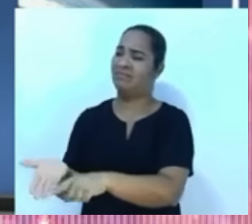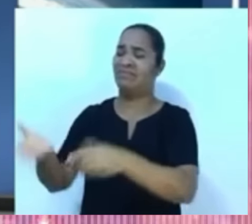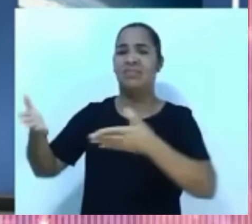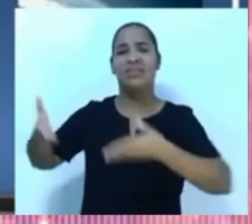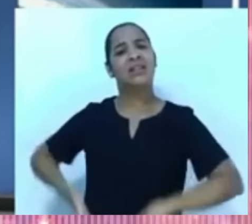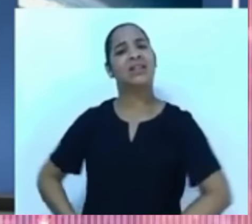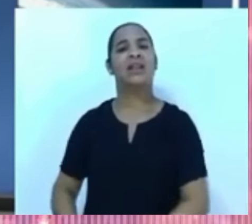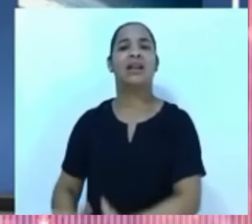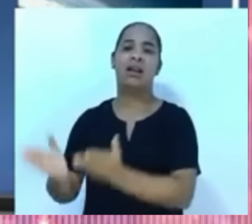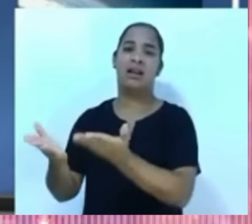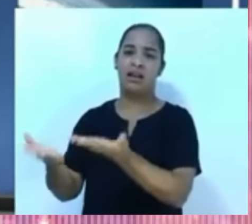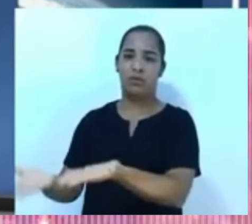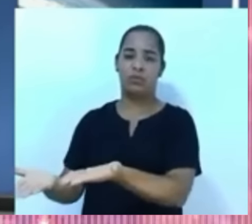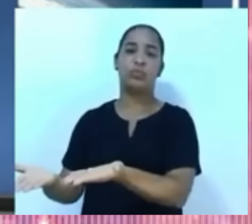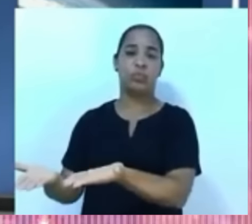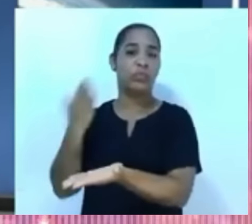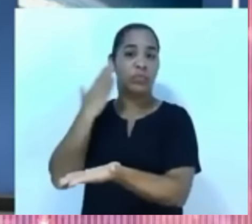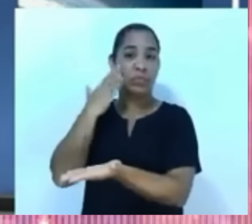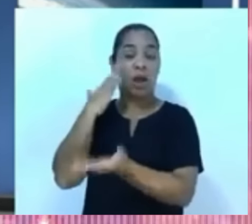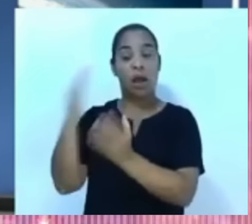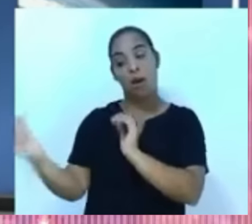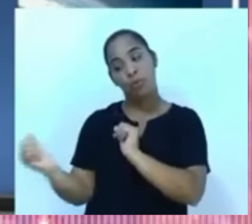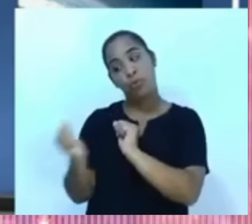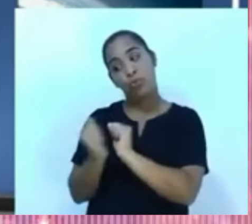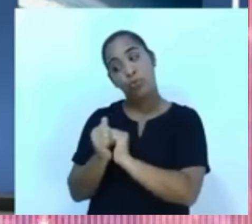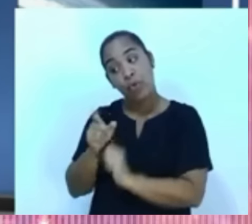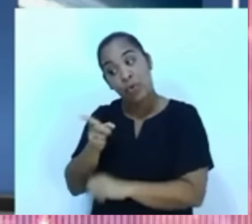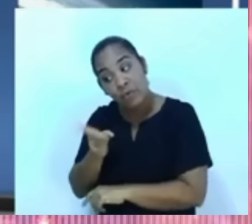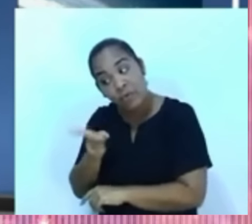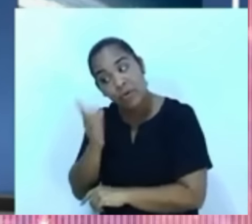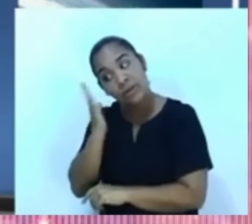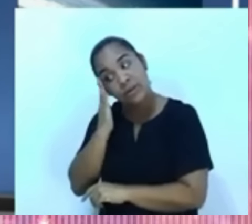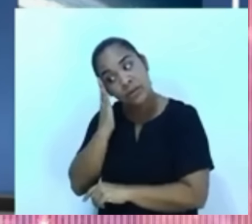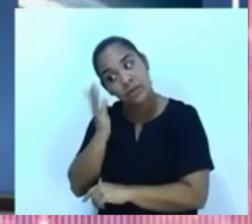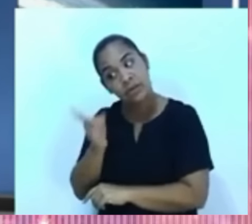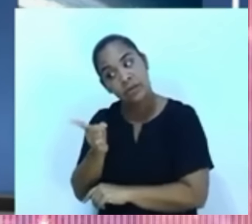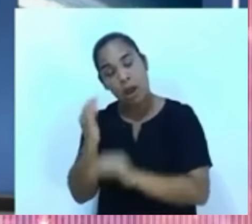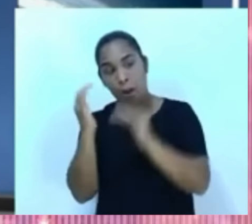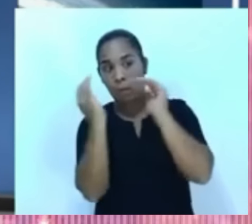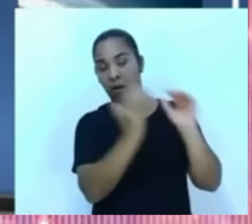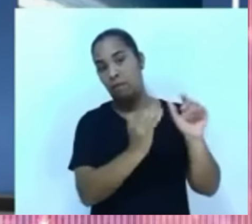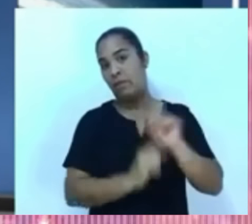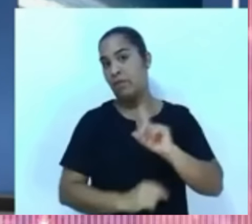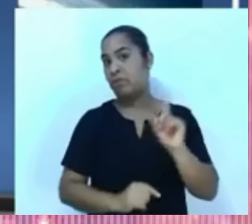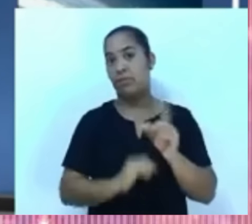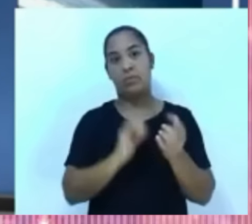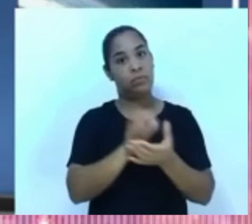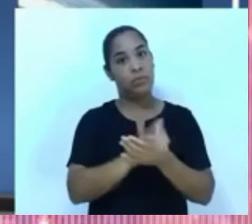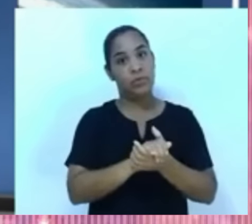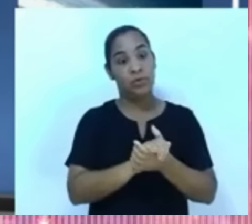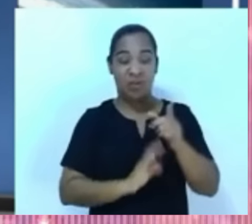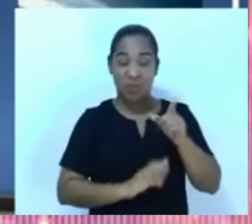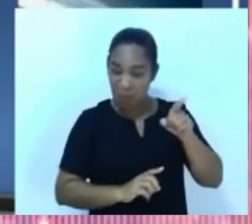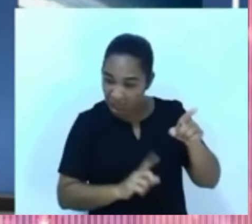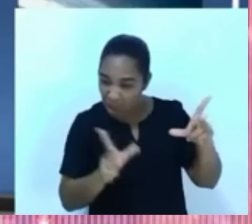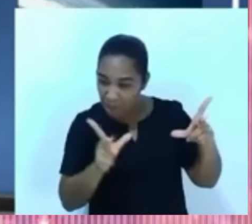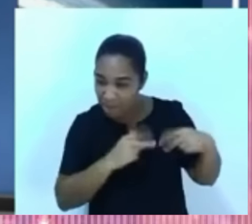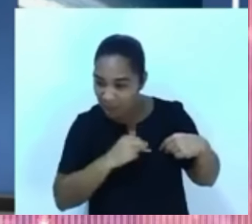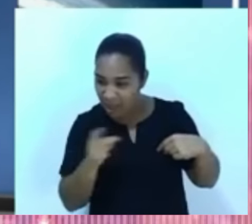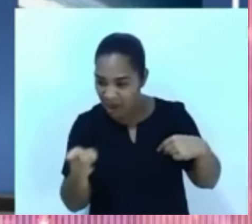então agora sabes que cometeste um erro um desrespeito a teu marido embora ele não mereça o teu